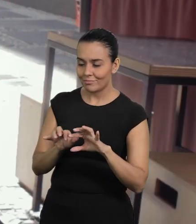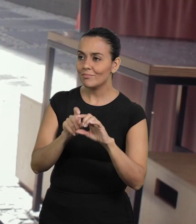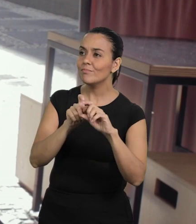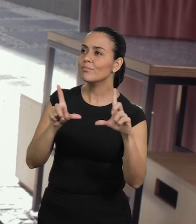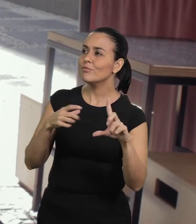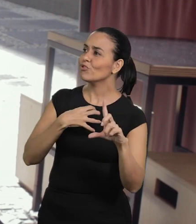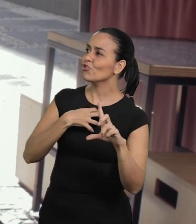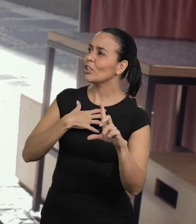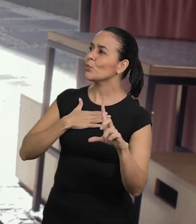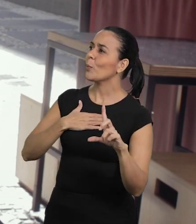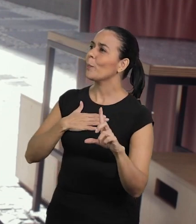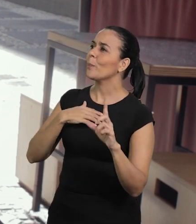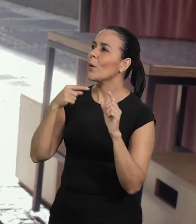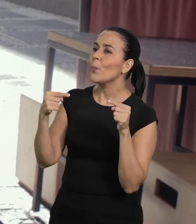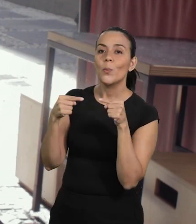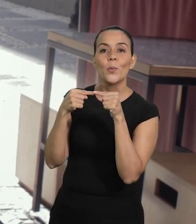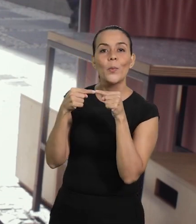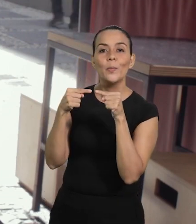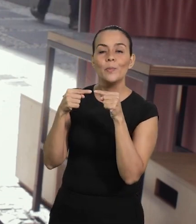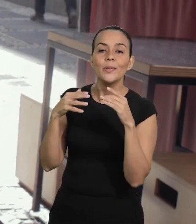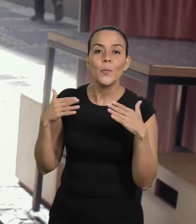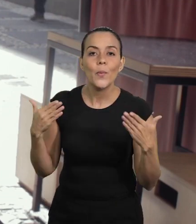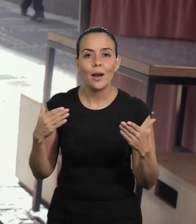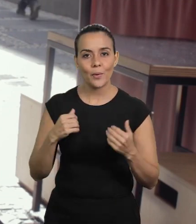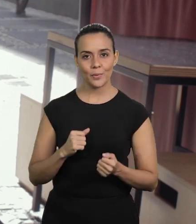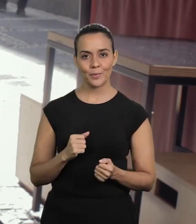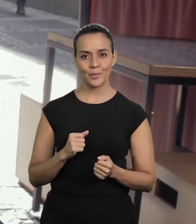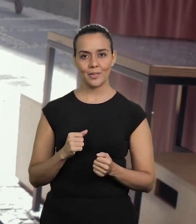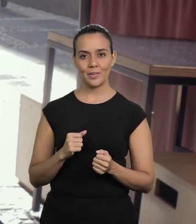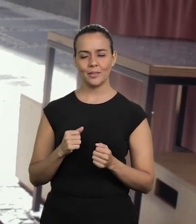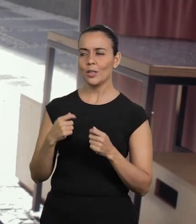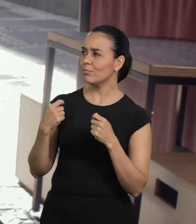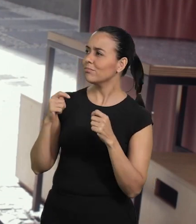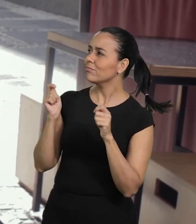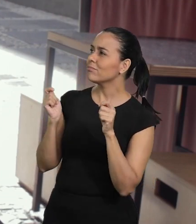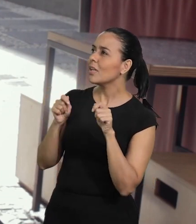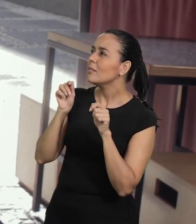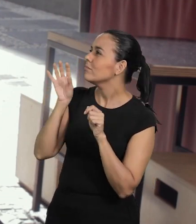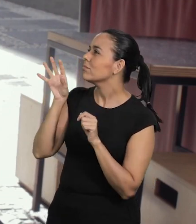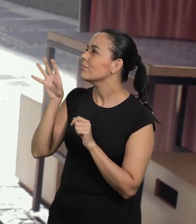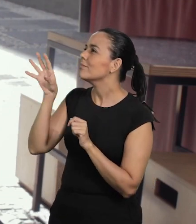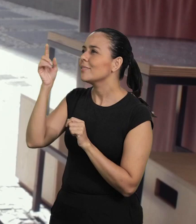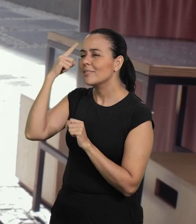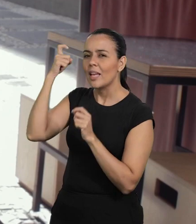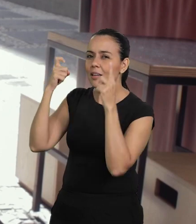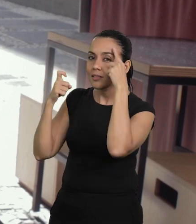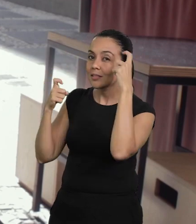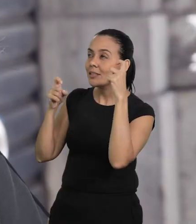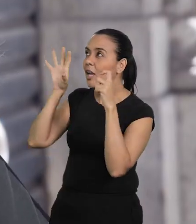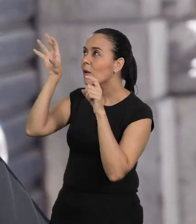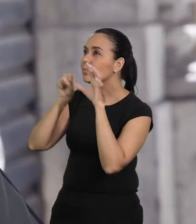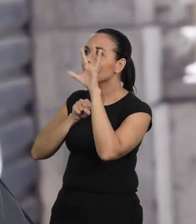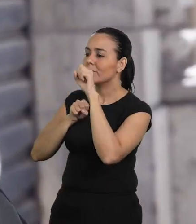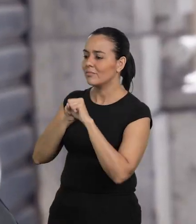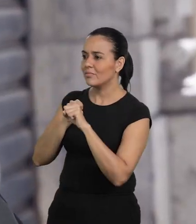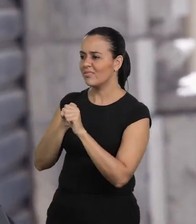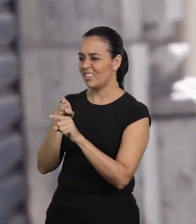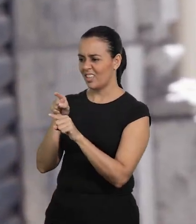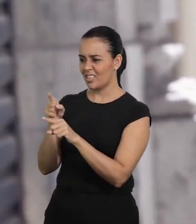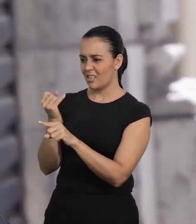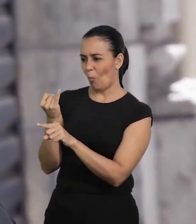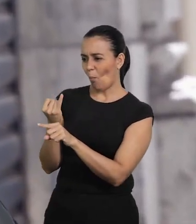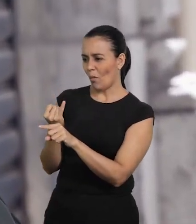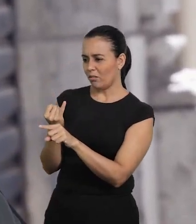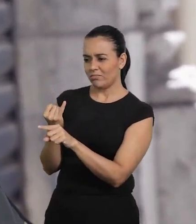esses modelos que já existem, eles de certa maneira são muito... Eles acabam podendo ser violências simbólicas em cima das pessoas que